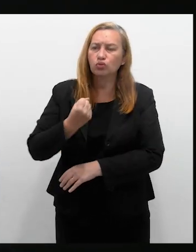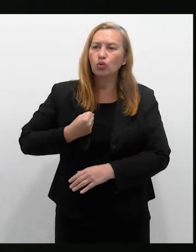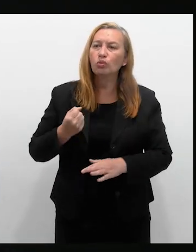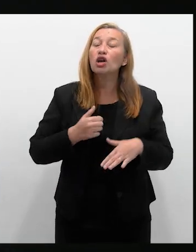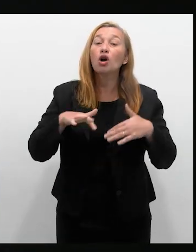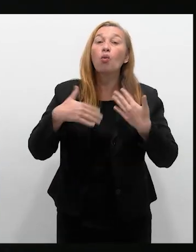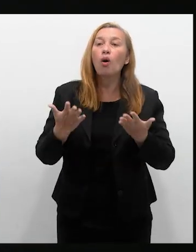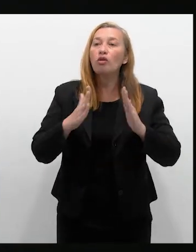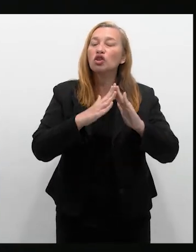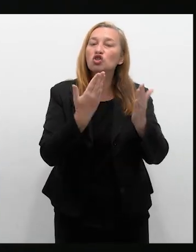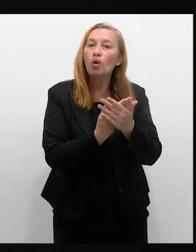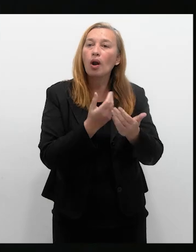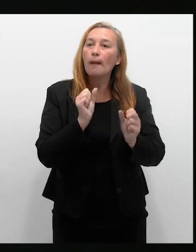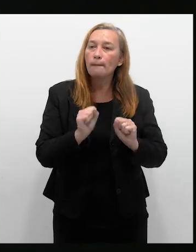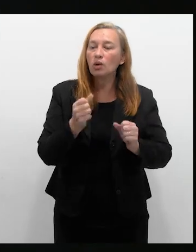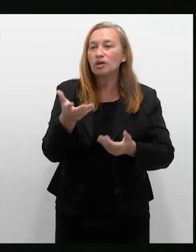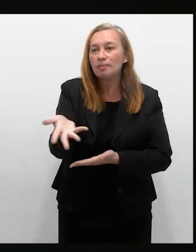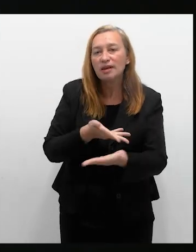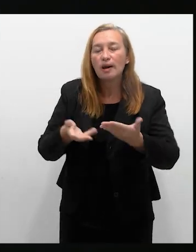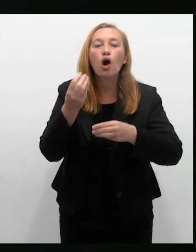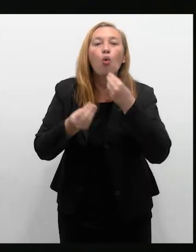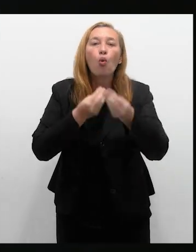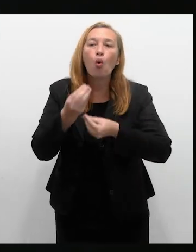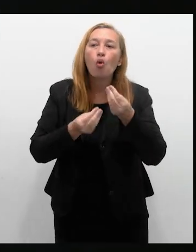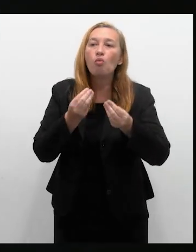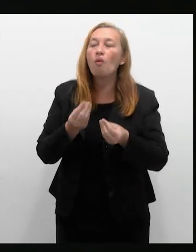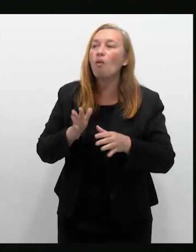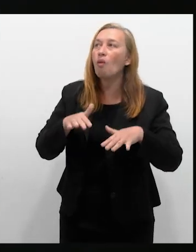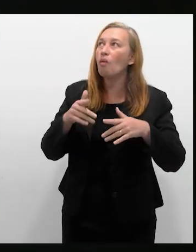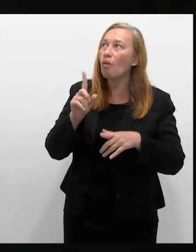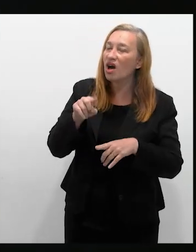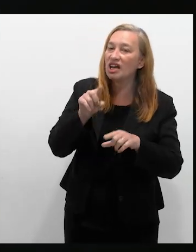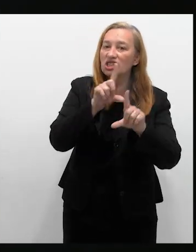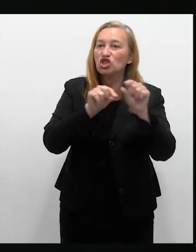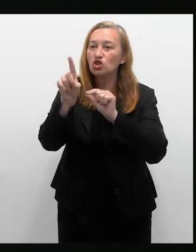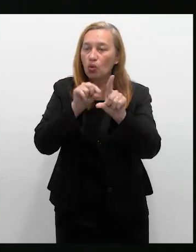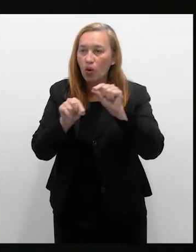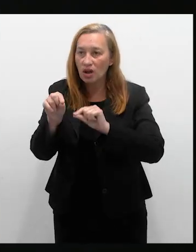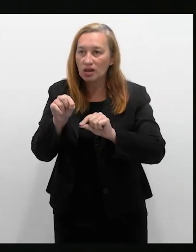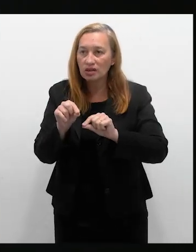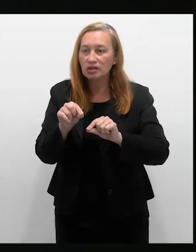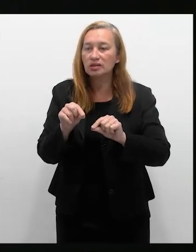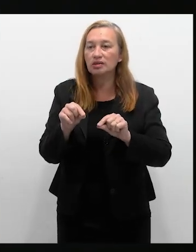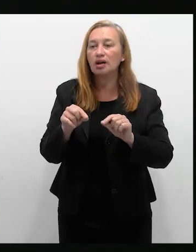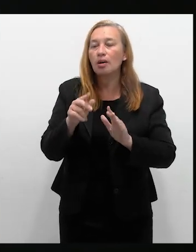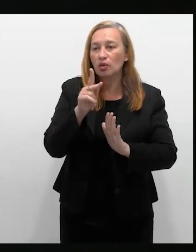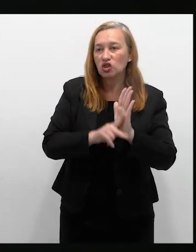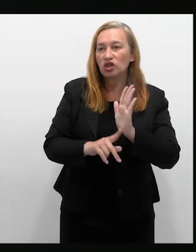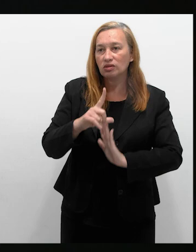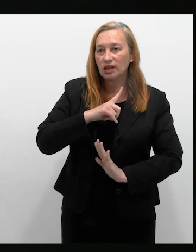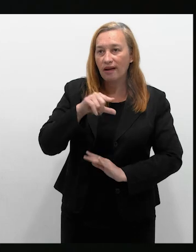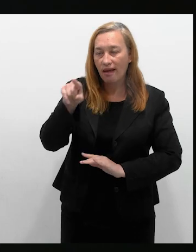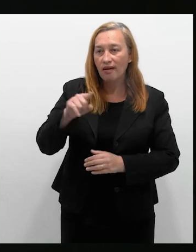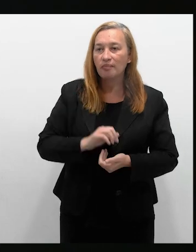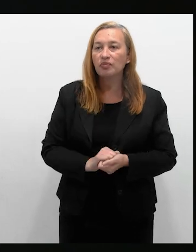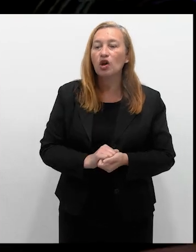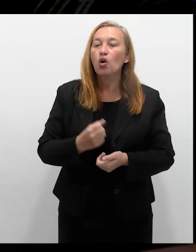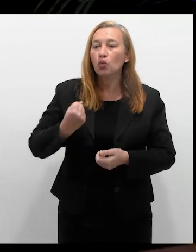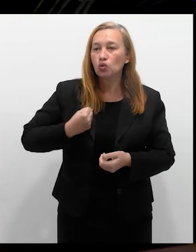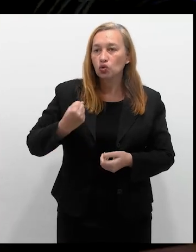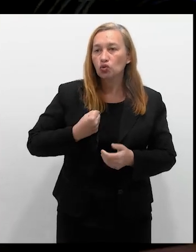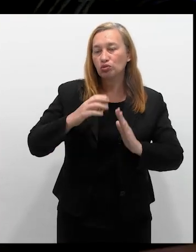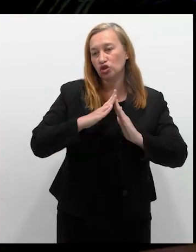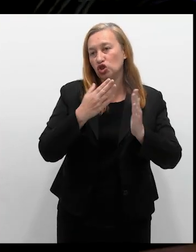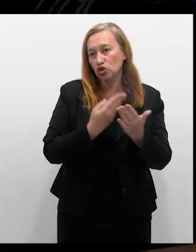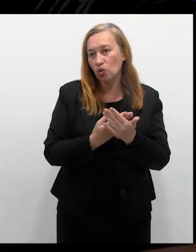né? Até ensino médio. E que escolas podem participar do projeto? Como é que funciona essa escolha para as escolas participarem, terem o projeto de vocês lá? Na verdade, o